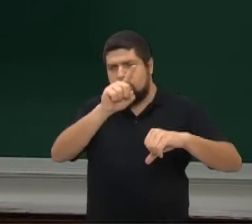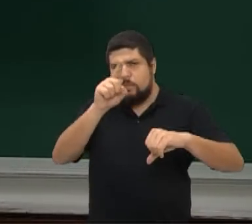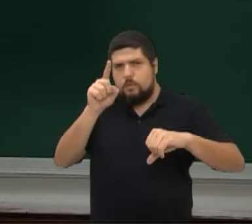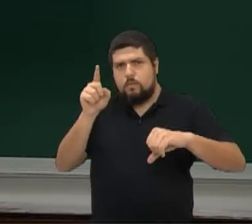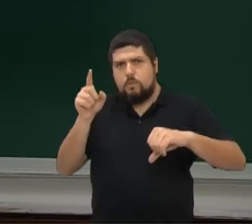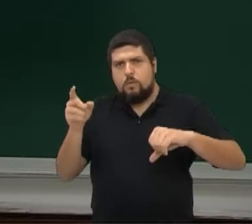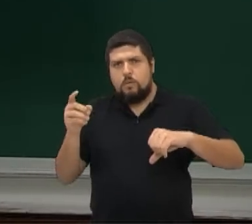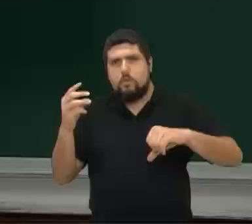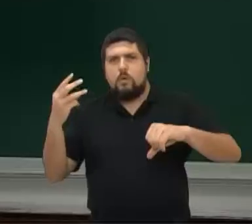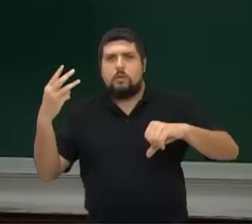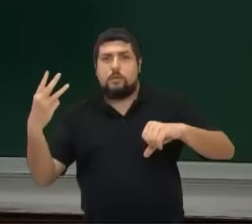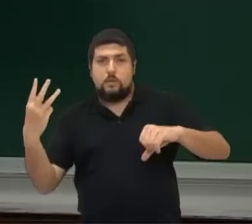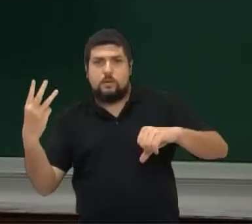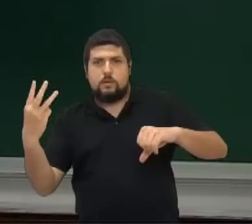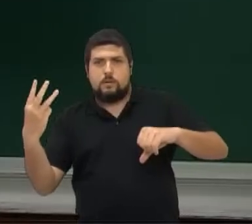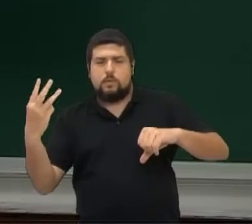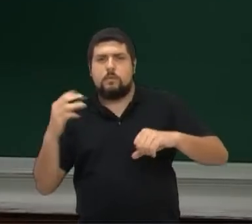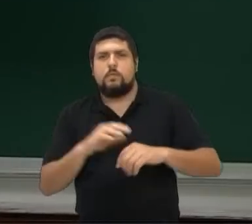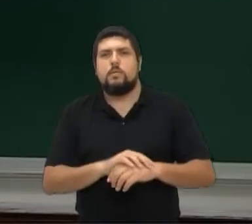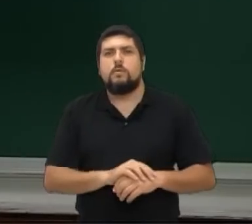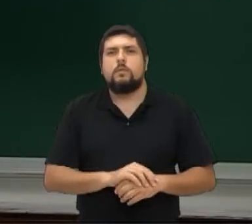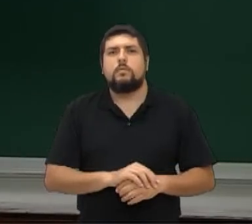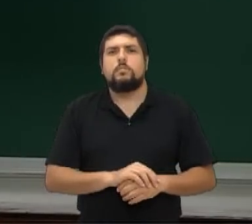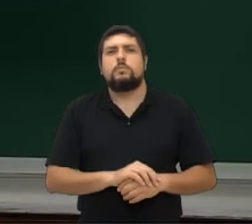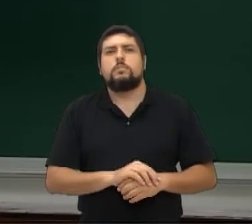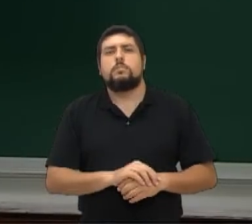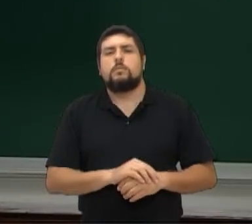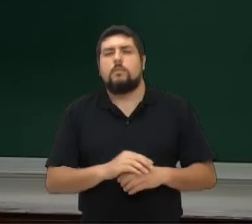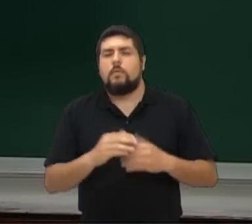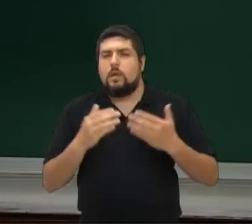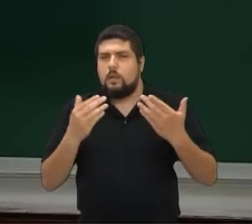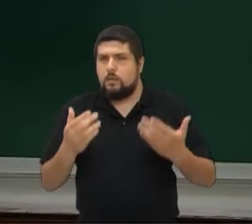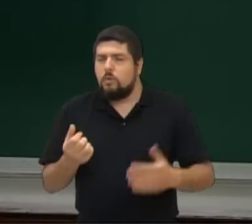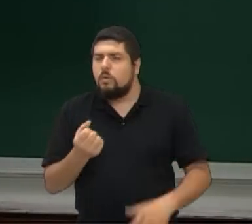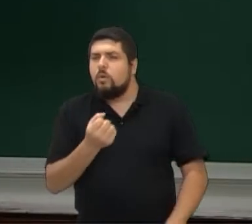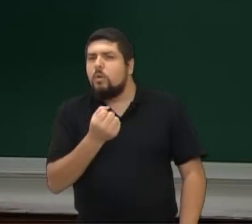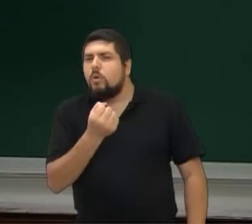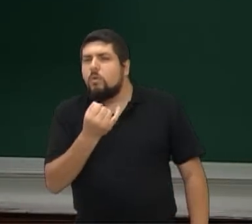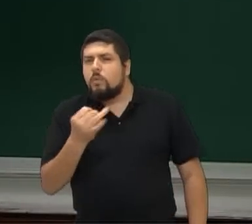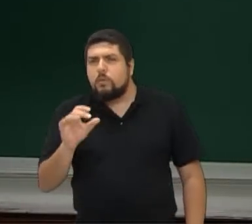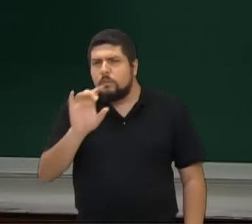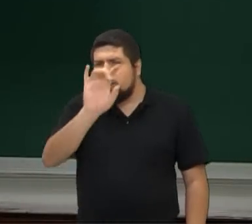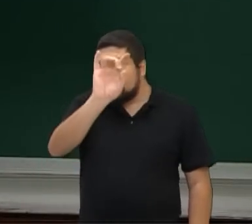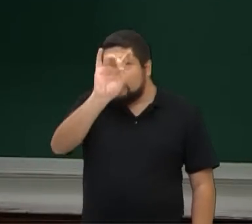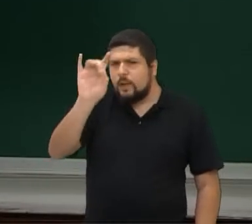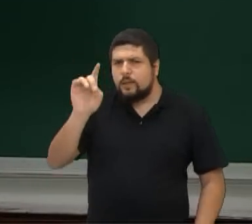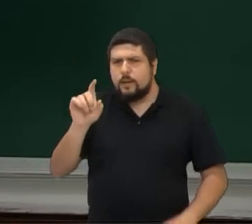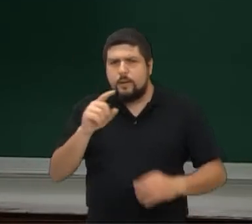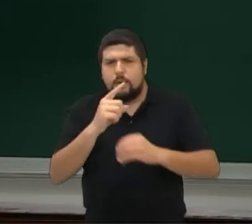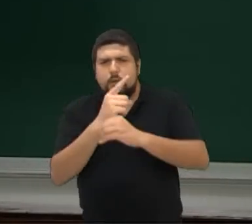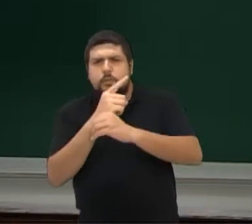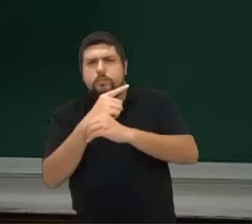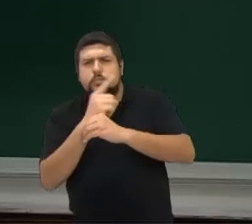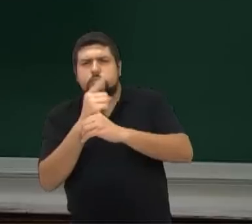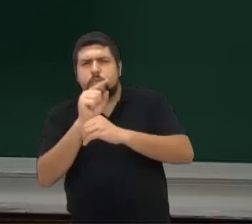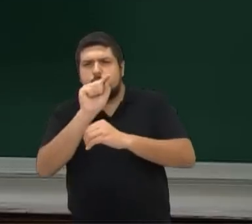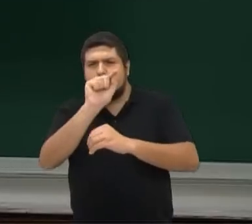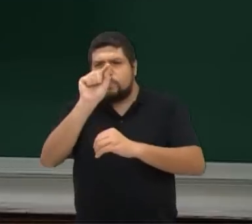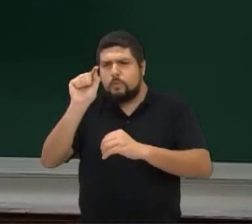professora, quanto vale em graus cada espacinho entre esses